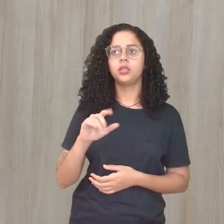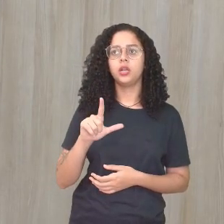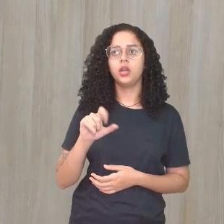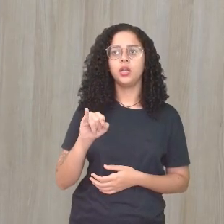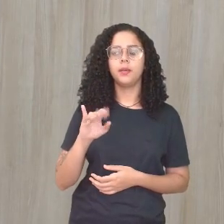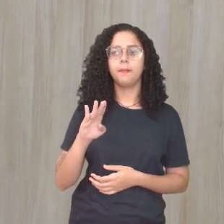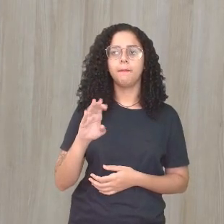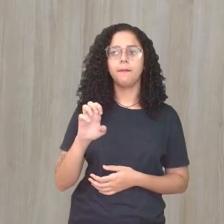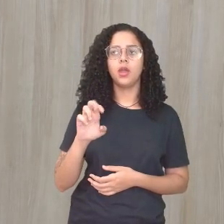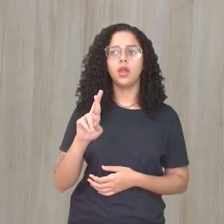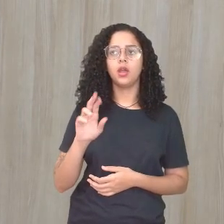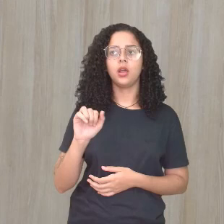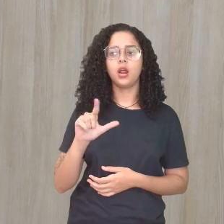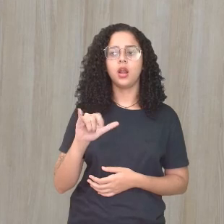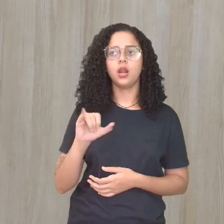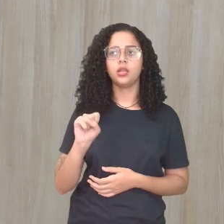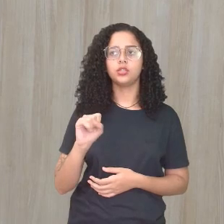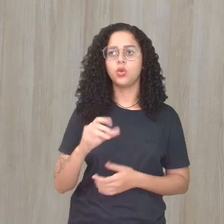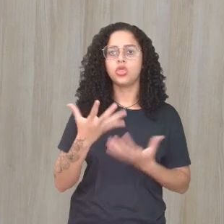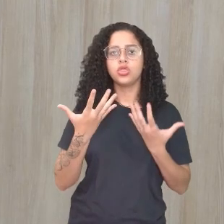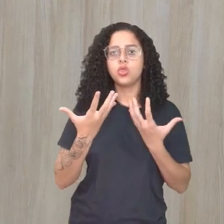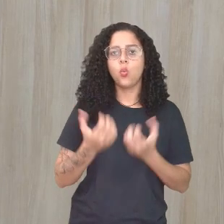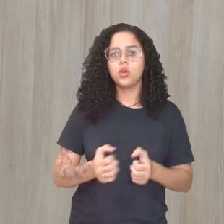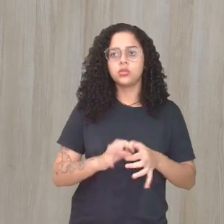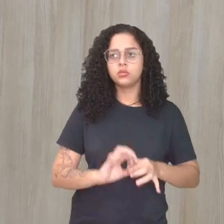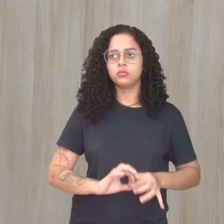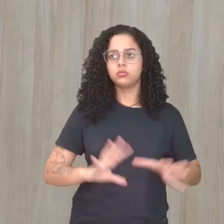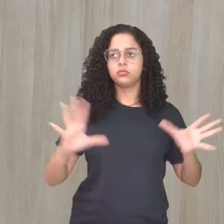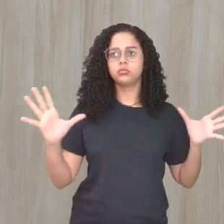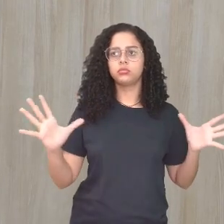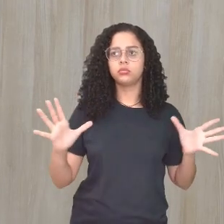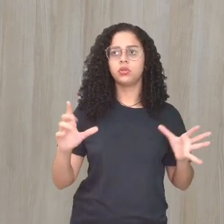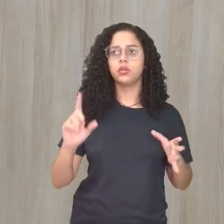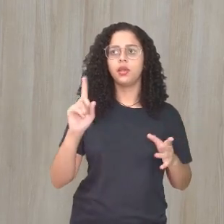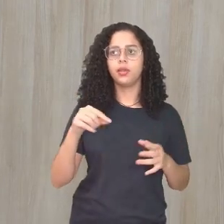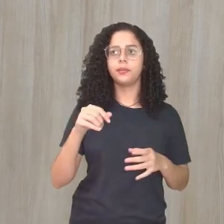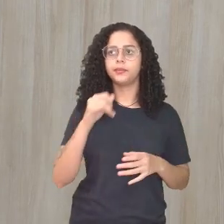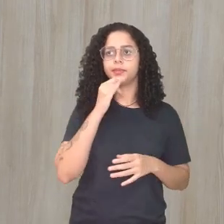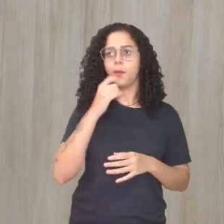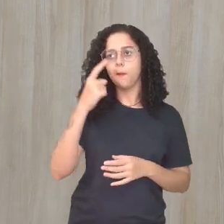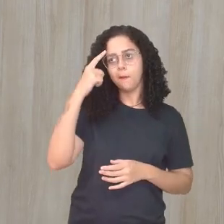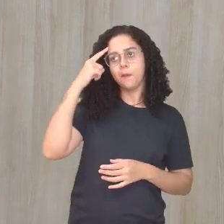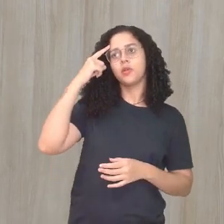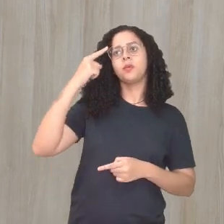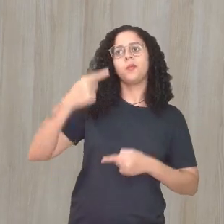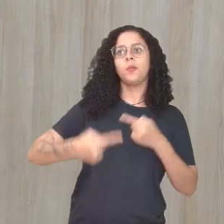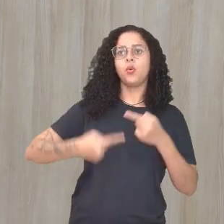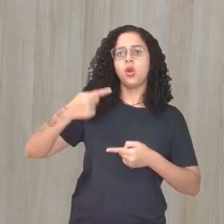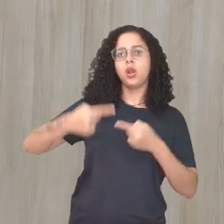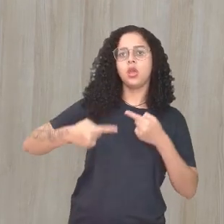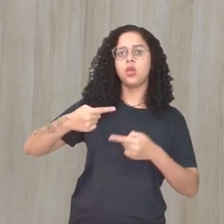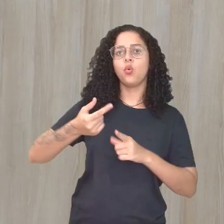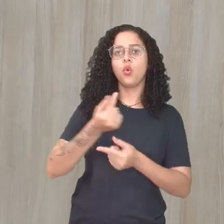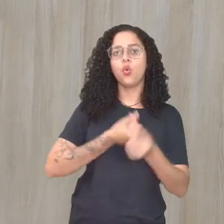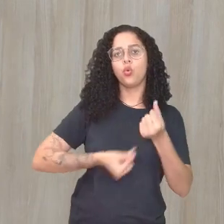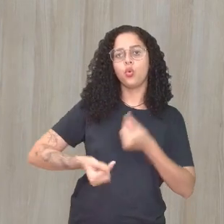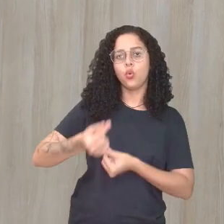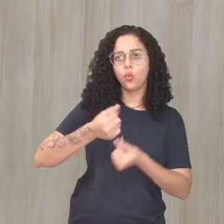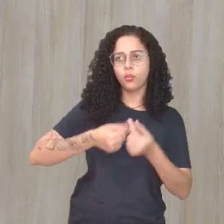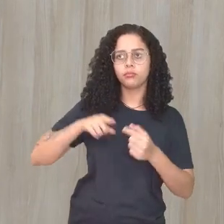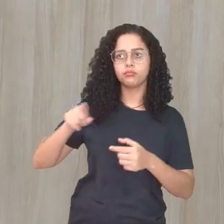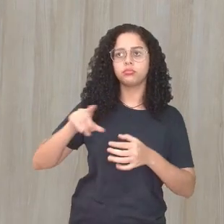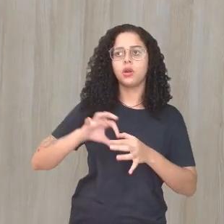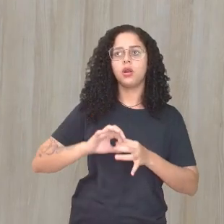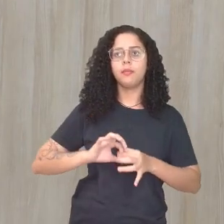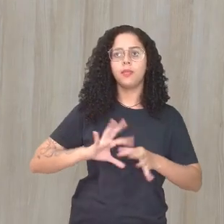o liberalismo é uma corrente, né, do pensamento político, né, e econômico, né, pelo